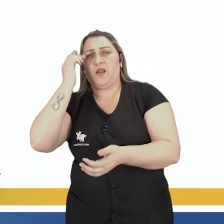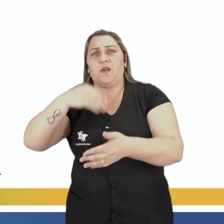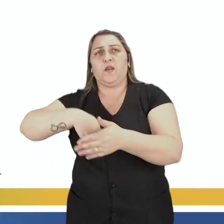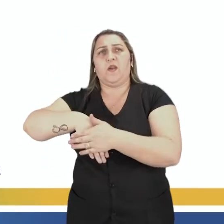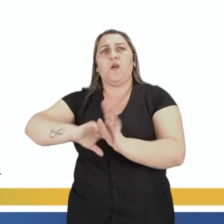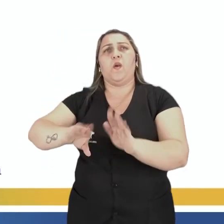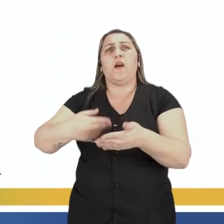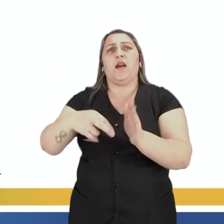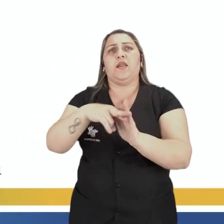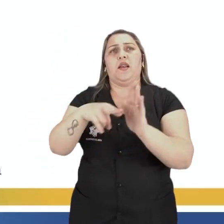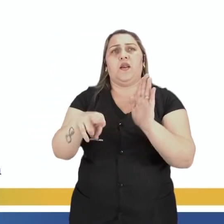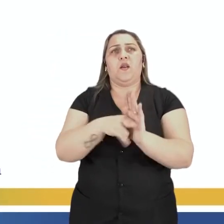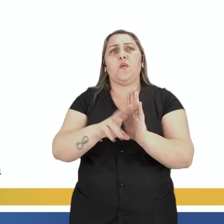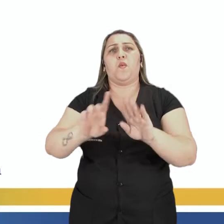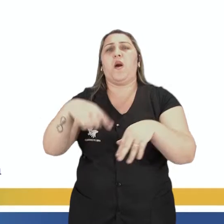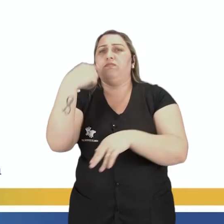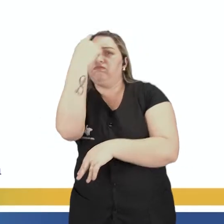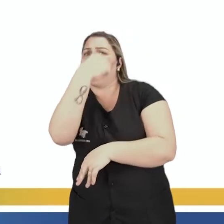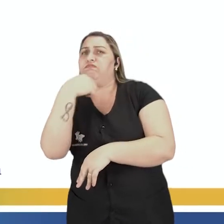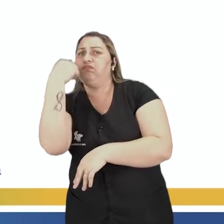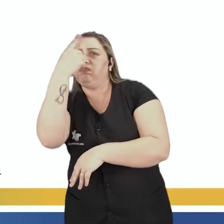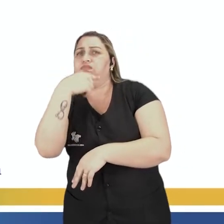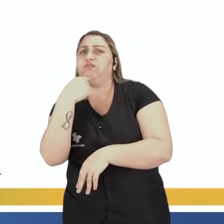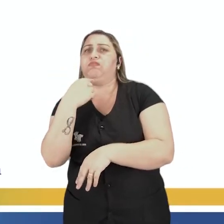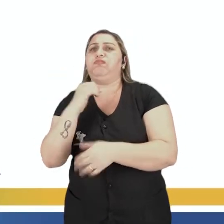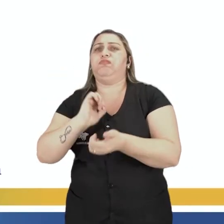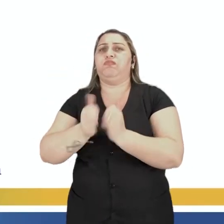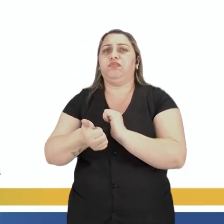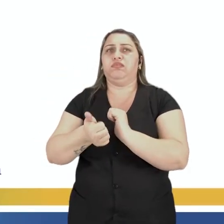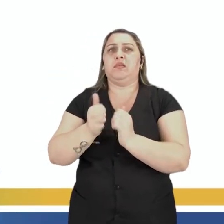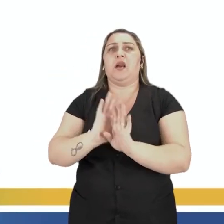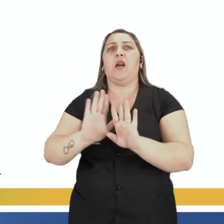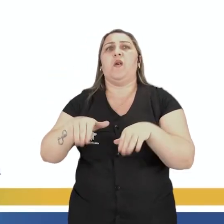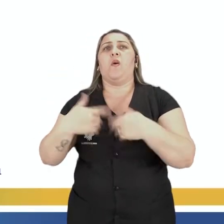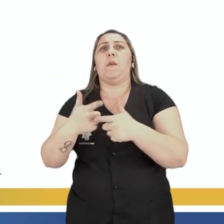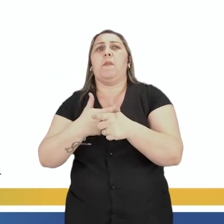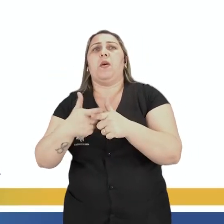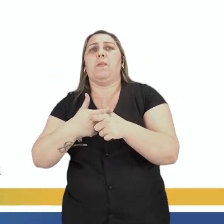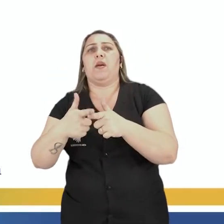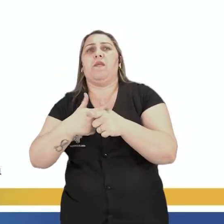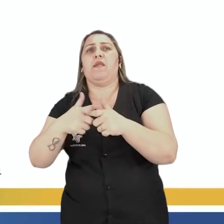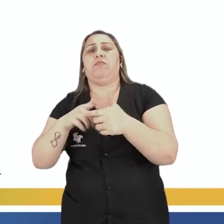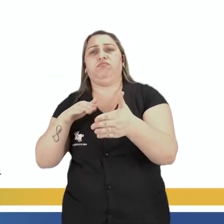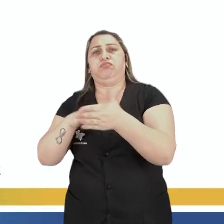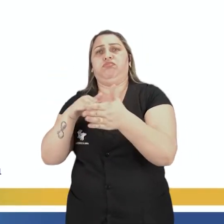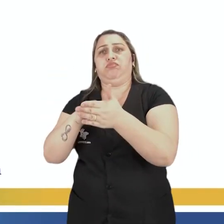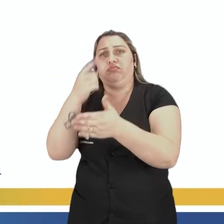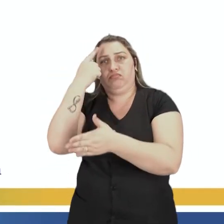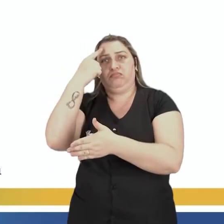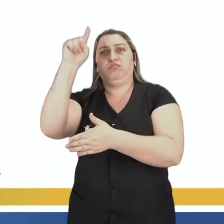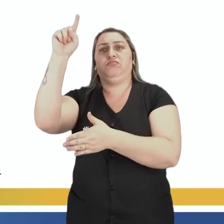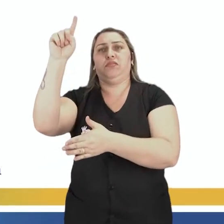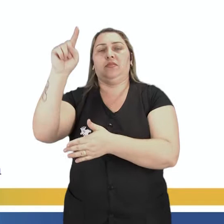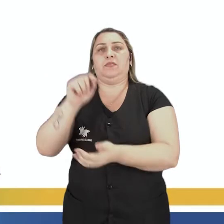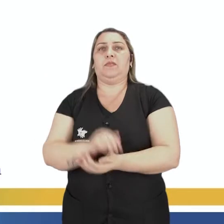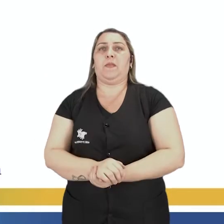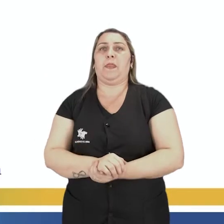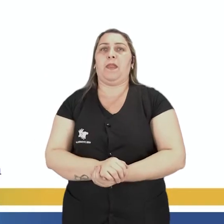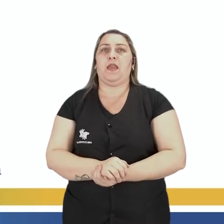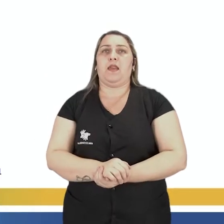serão as regras? Qual será a duração desse jogo? Qual será o problema que vai gerar a